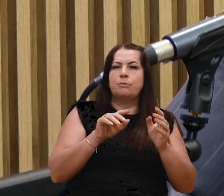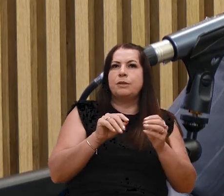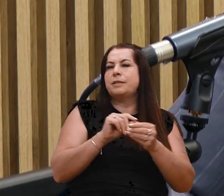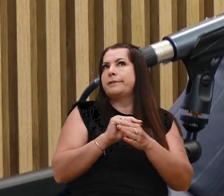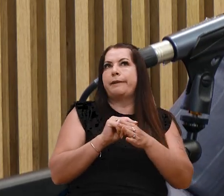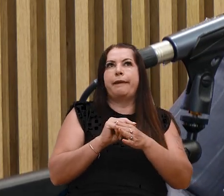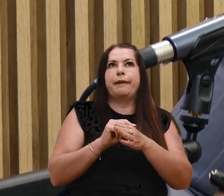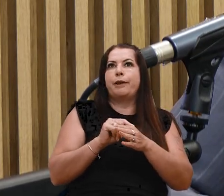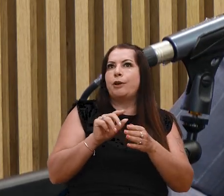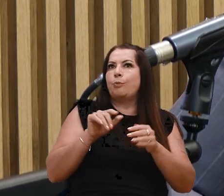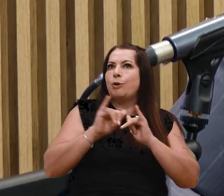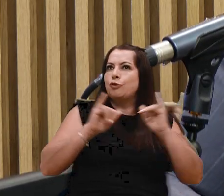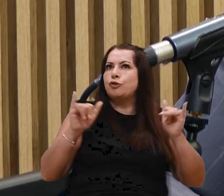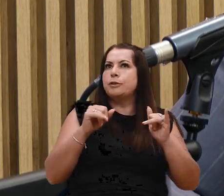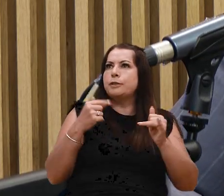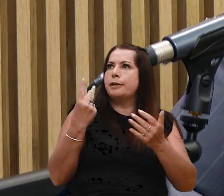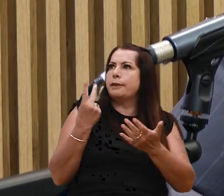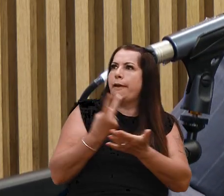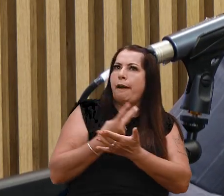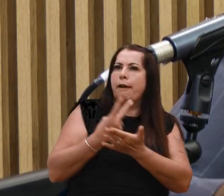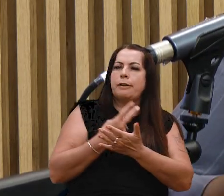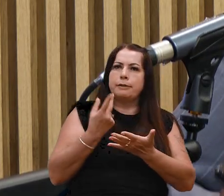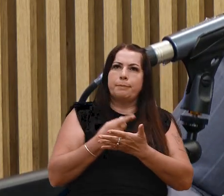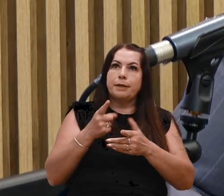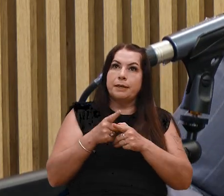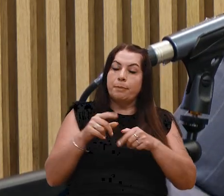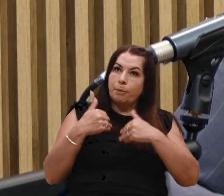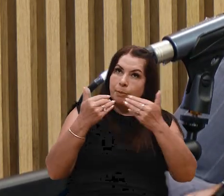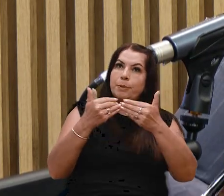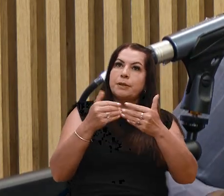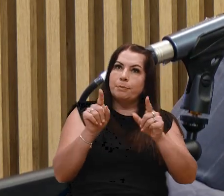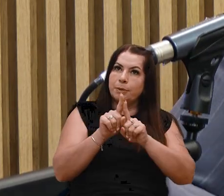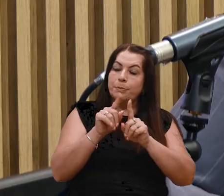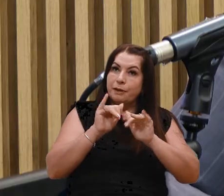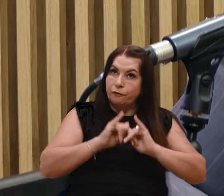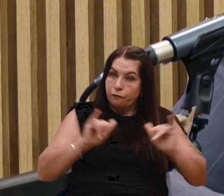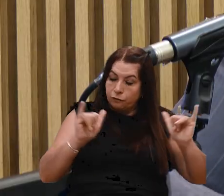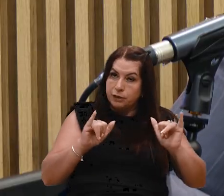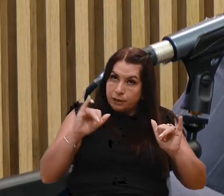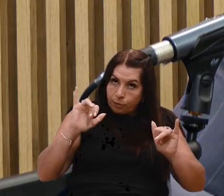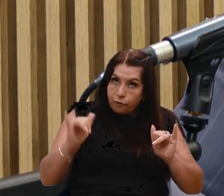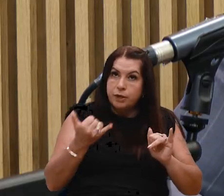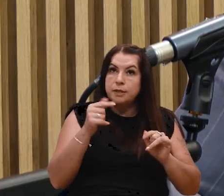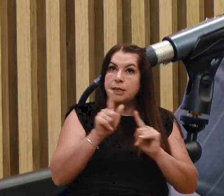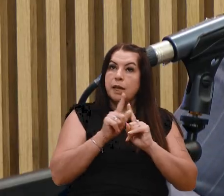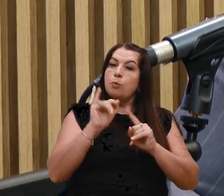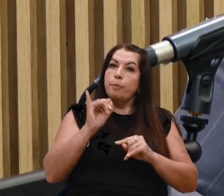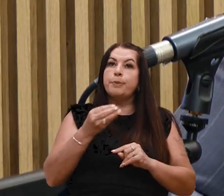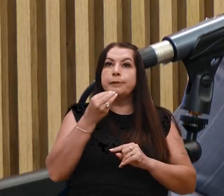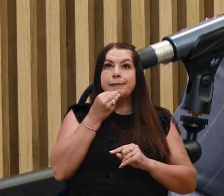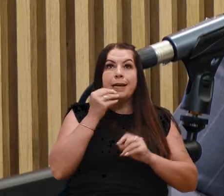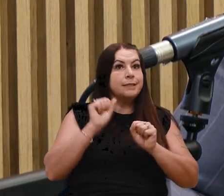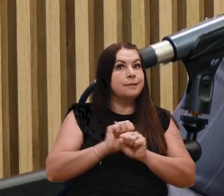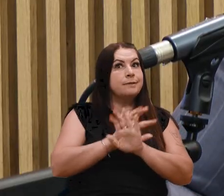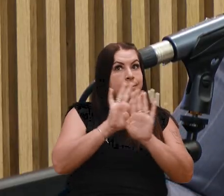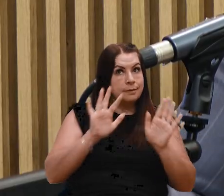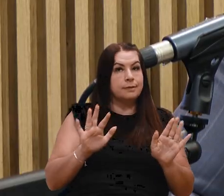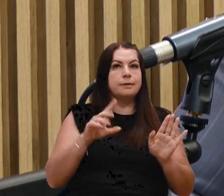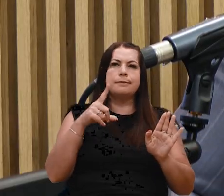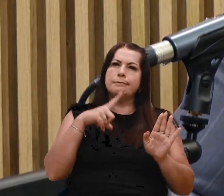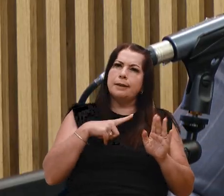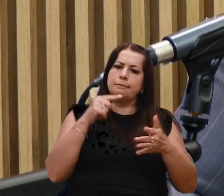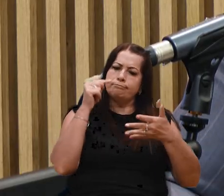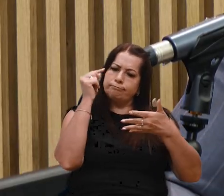participar do processo, e é nosso papel enquanto mobilização também, levar essa informação, aproveitar como oportunidade e esclarecer, né? Então tem essas